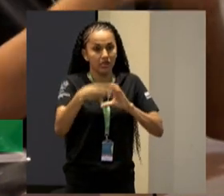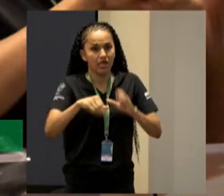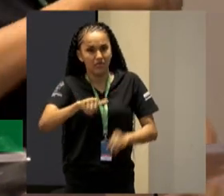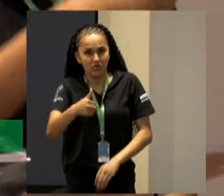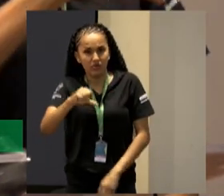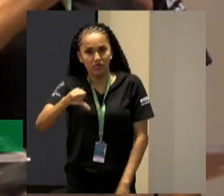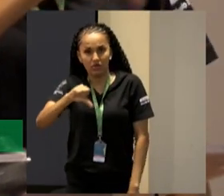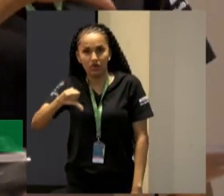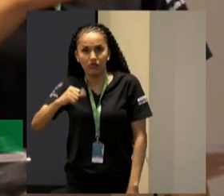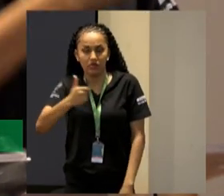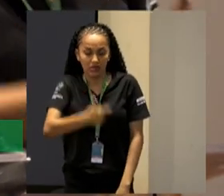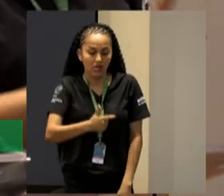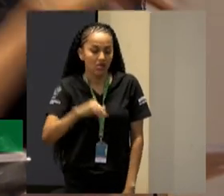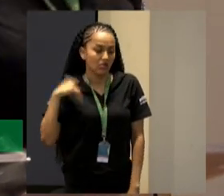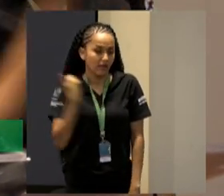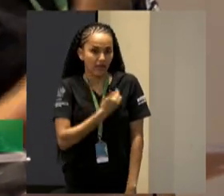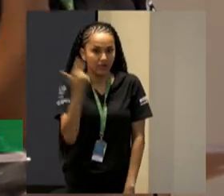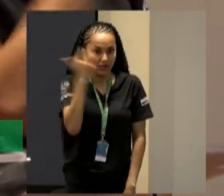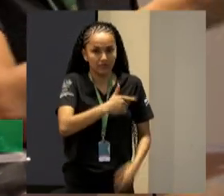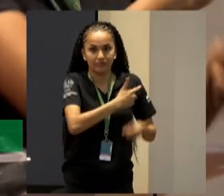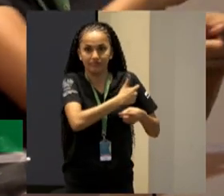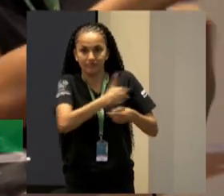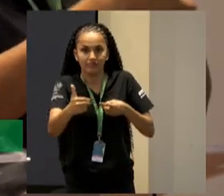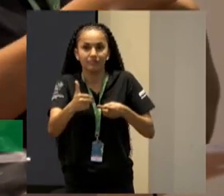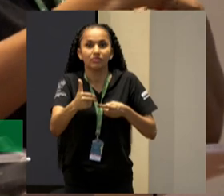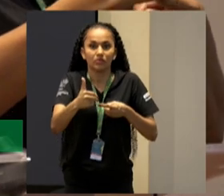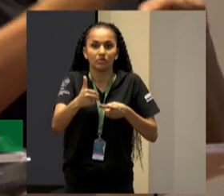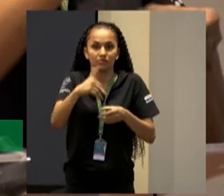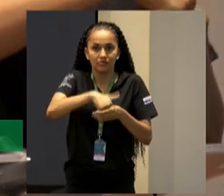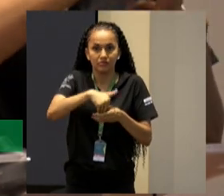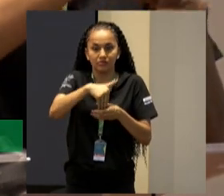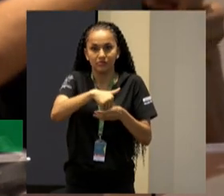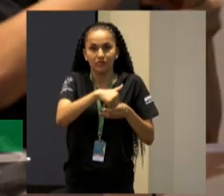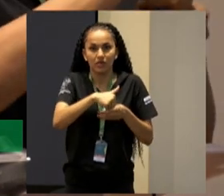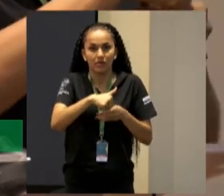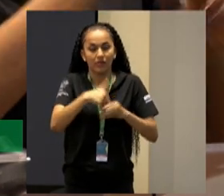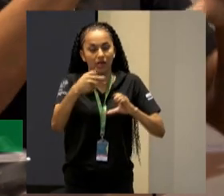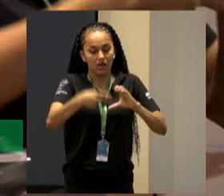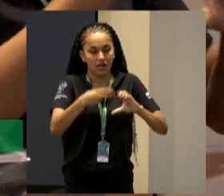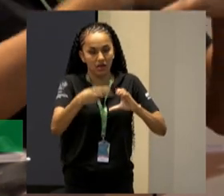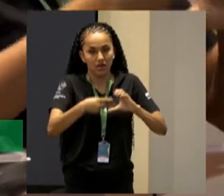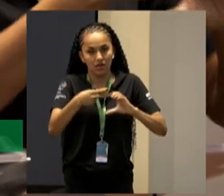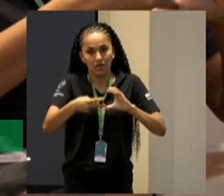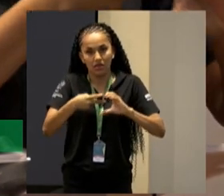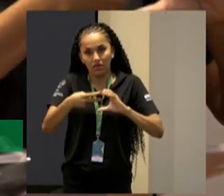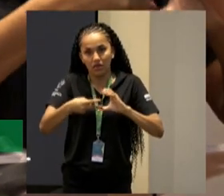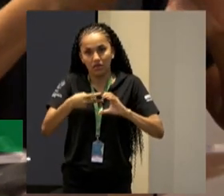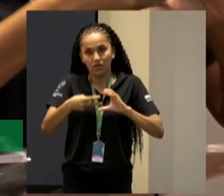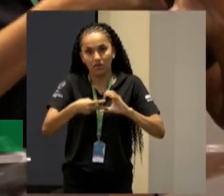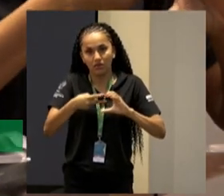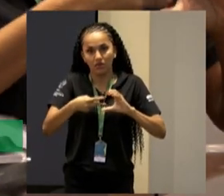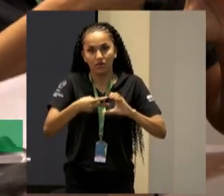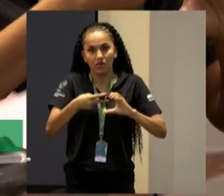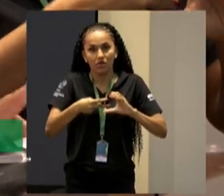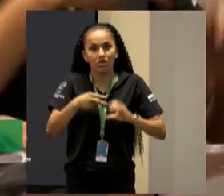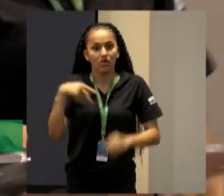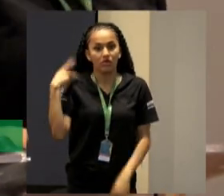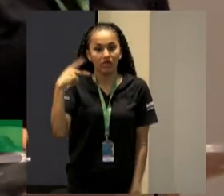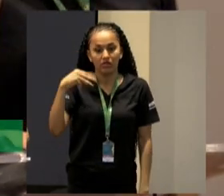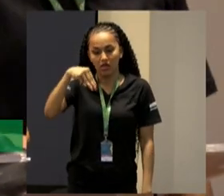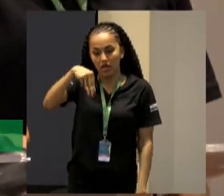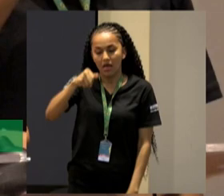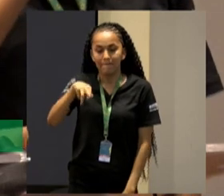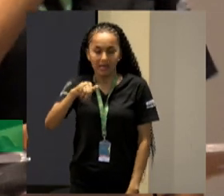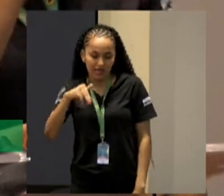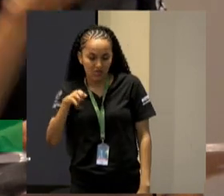1992, nós elegemos para a Câmara Municipal de Florianópolis um dos membros do Núcleo de Estudos Negros, que é o vereador Márcio